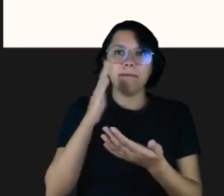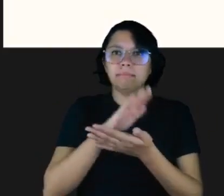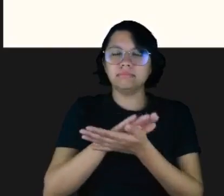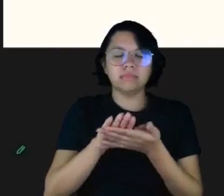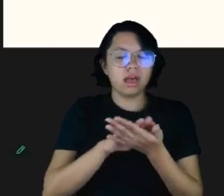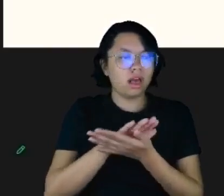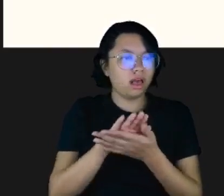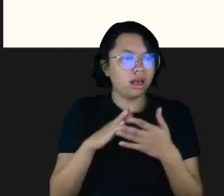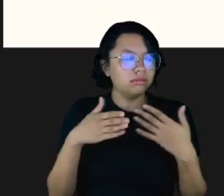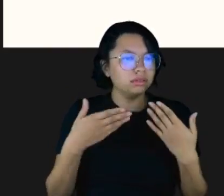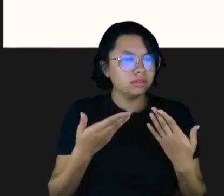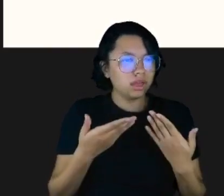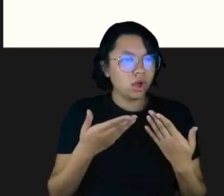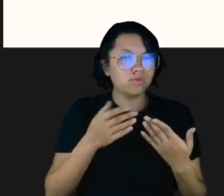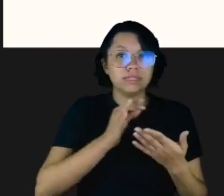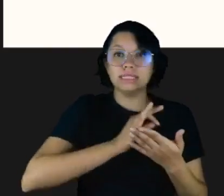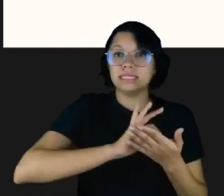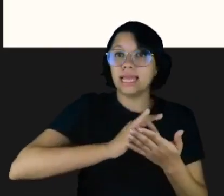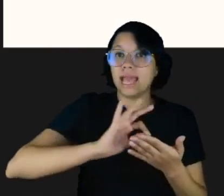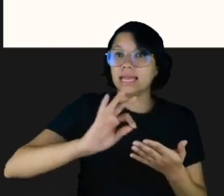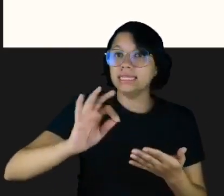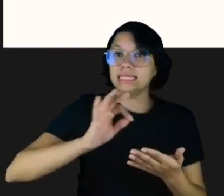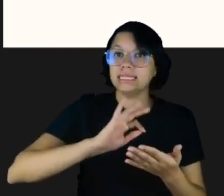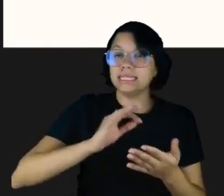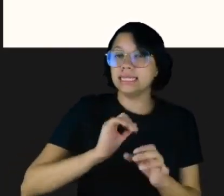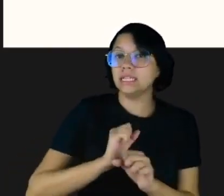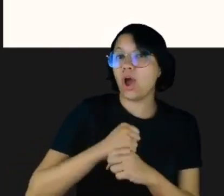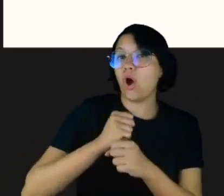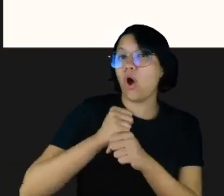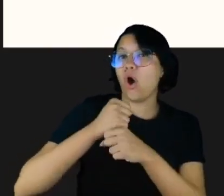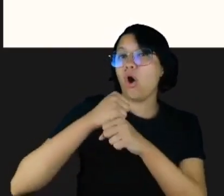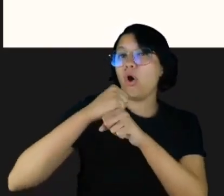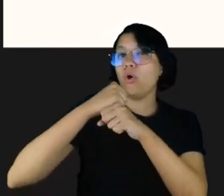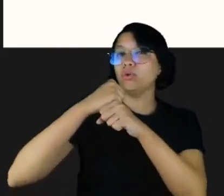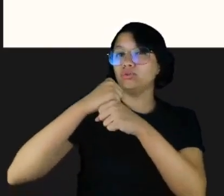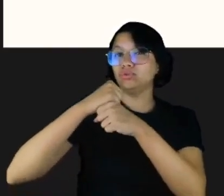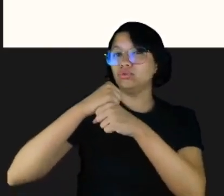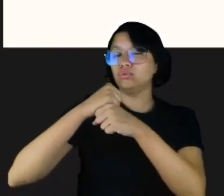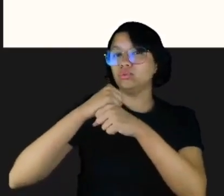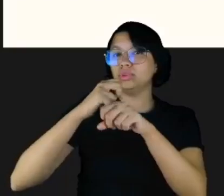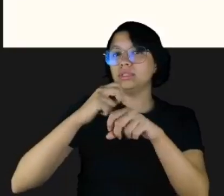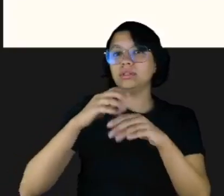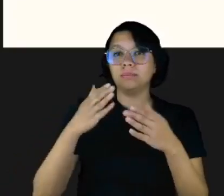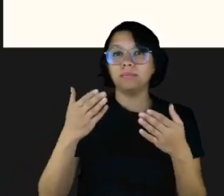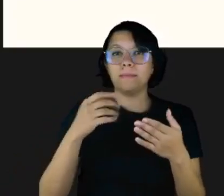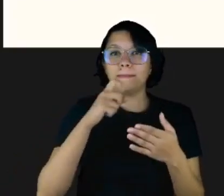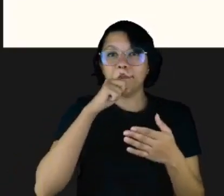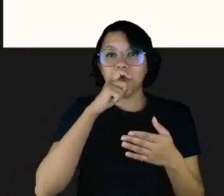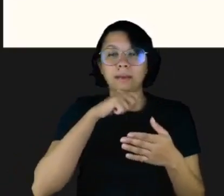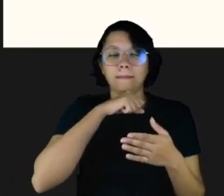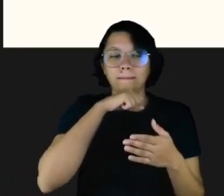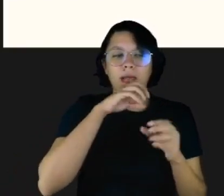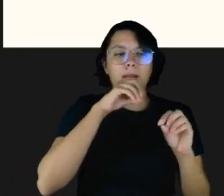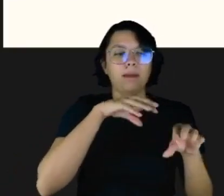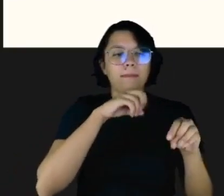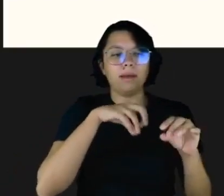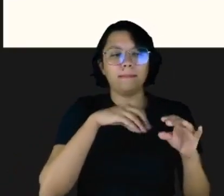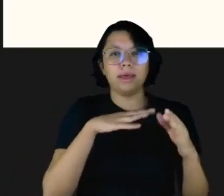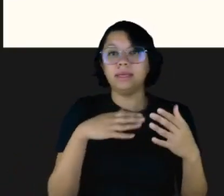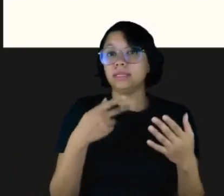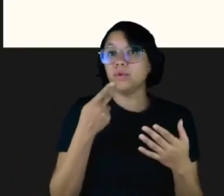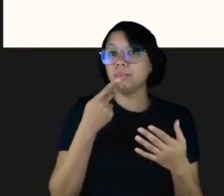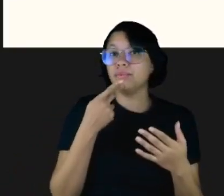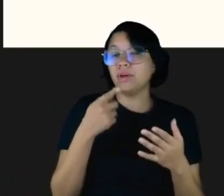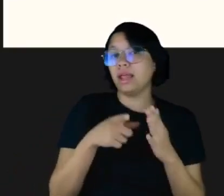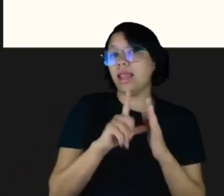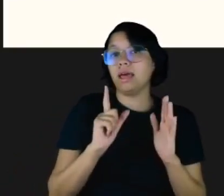ela vai ser escrita, construída pelos seus pais. Então, sim, é isso que eu dizia